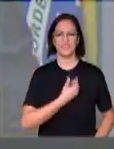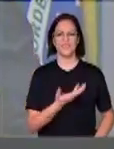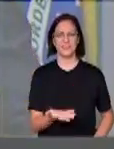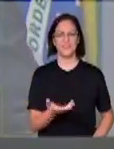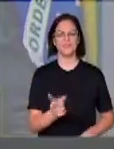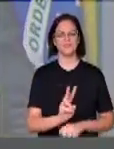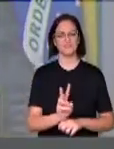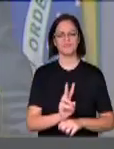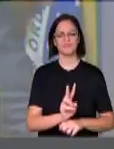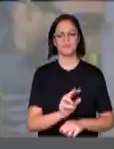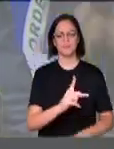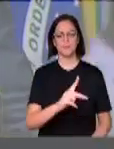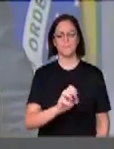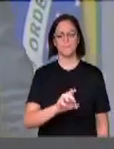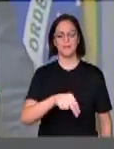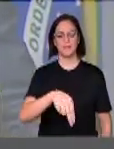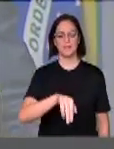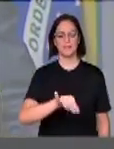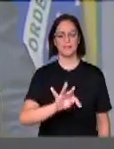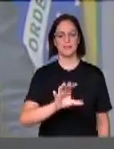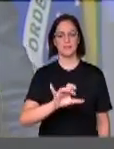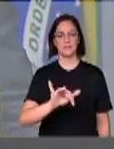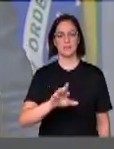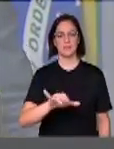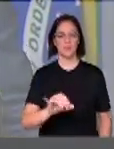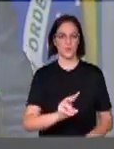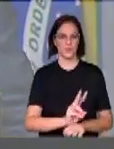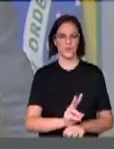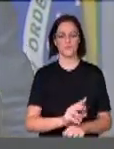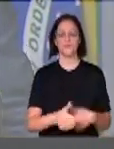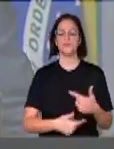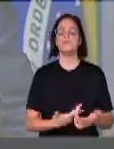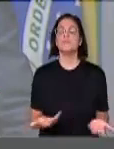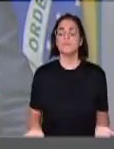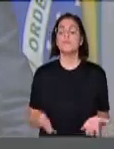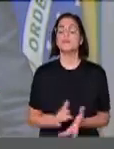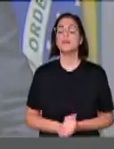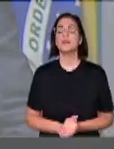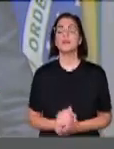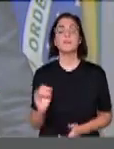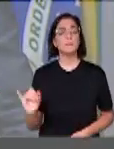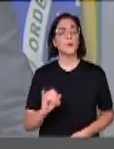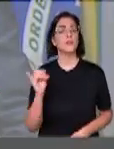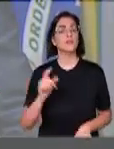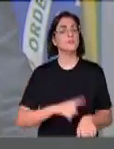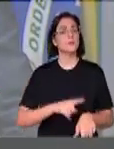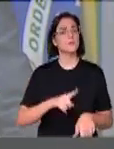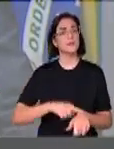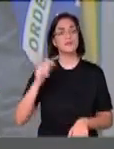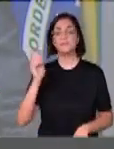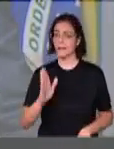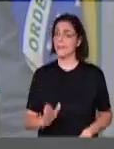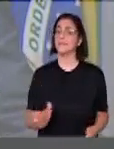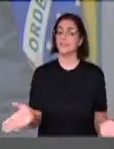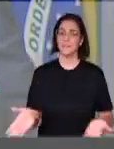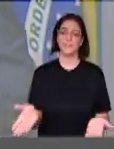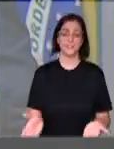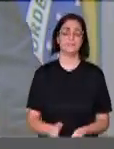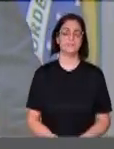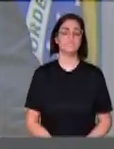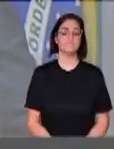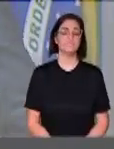todos, e dizer, gente, que nós estamos vivendo um momento decisivo do nosso país, um